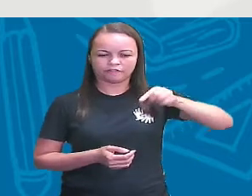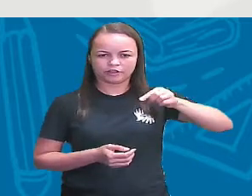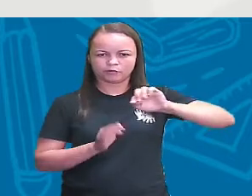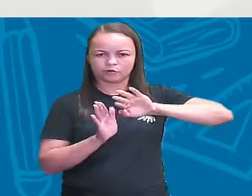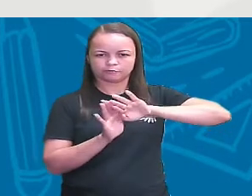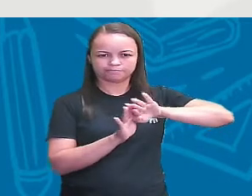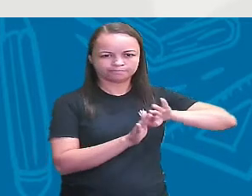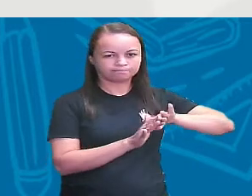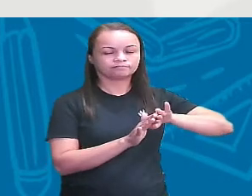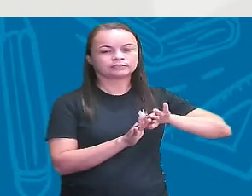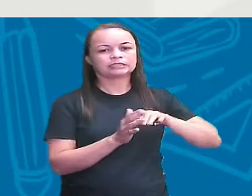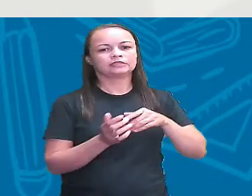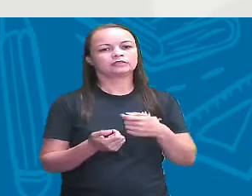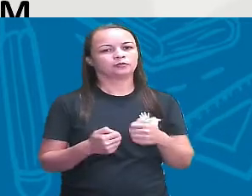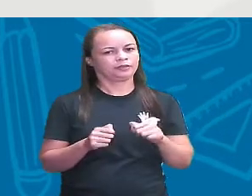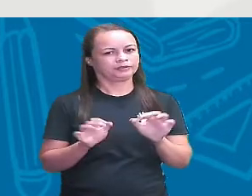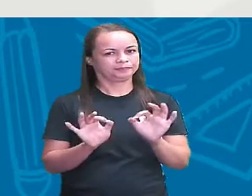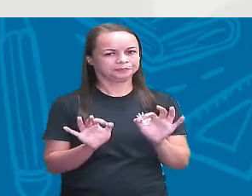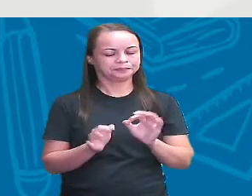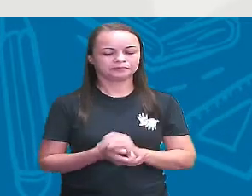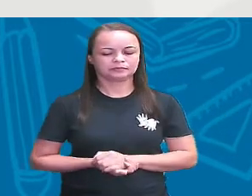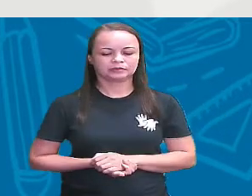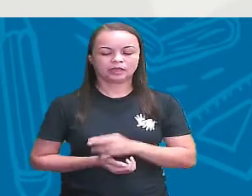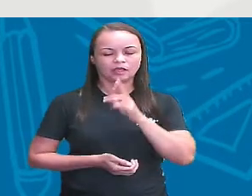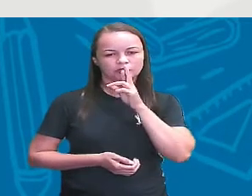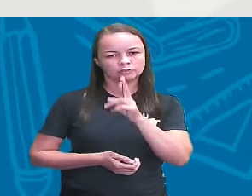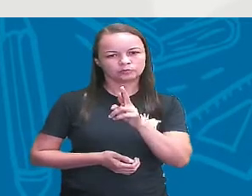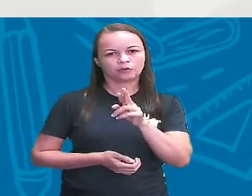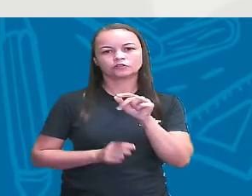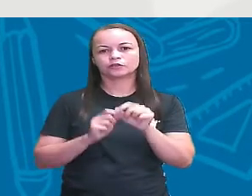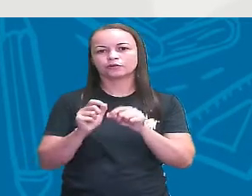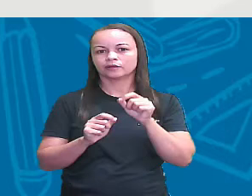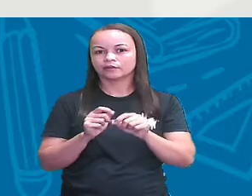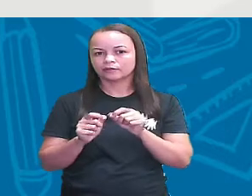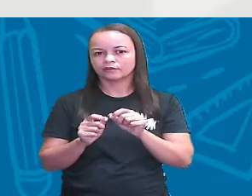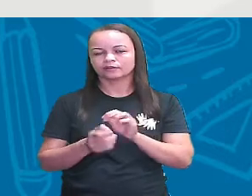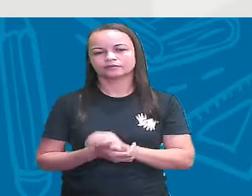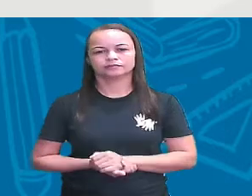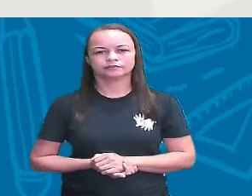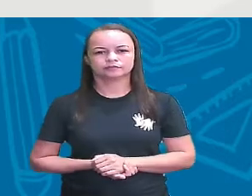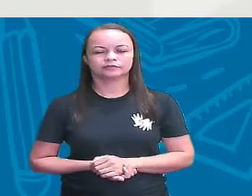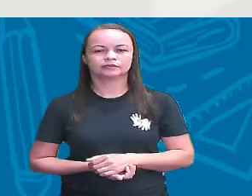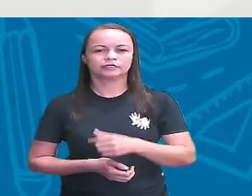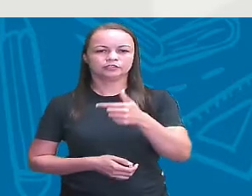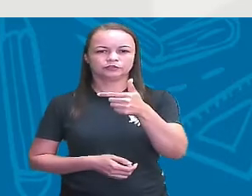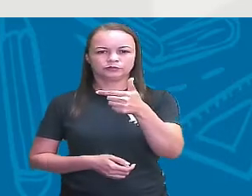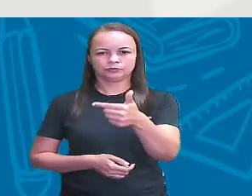colocar. Então, a resposta correta vai ser